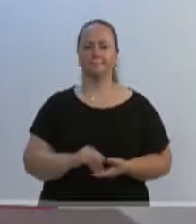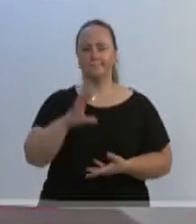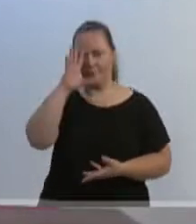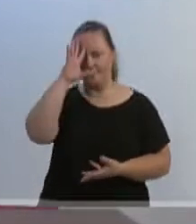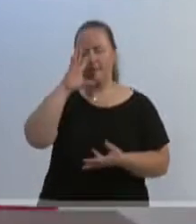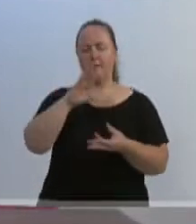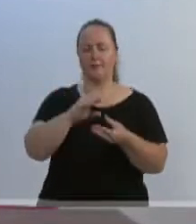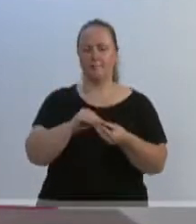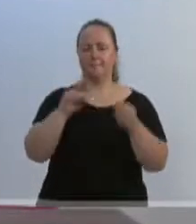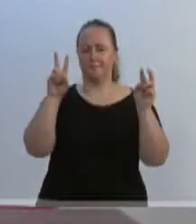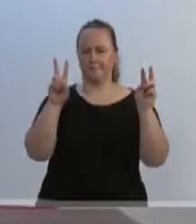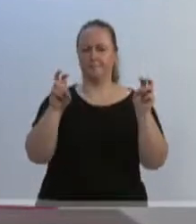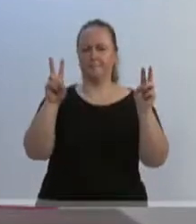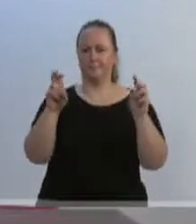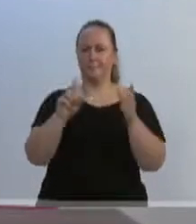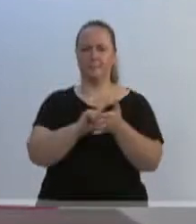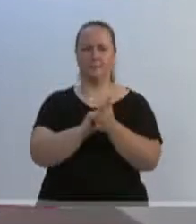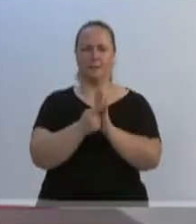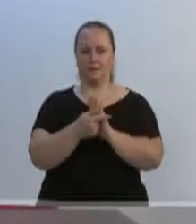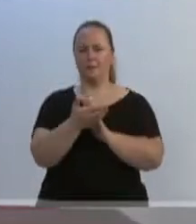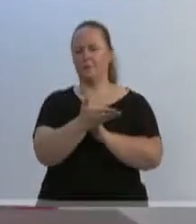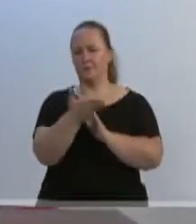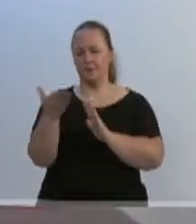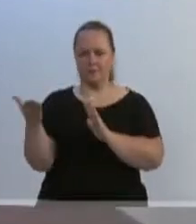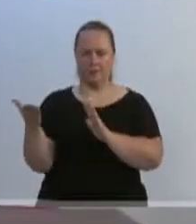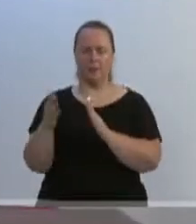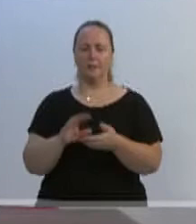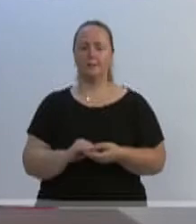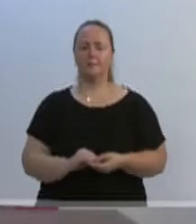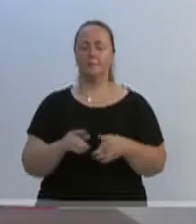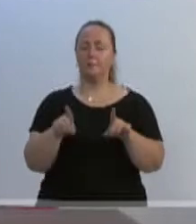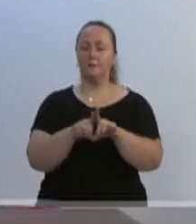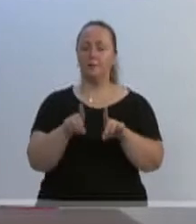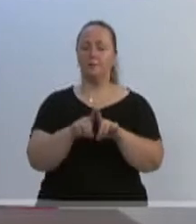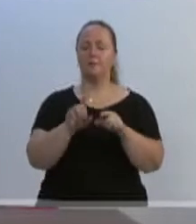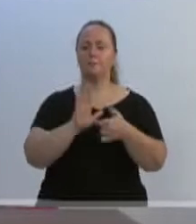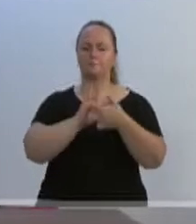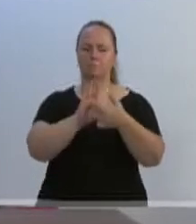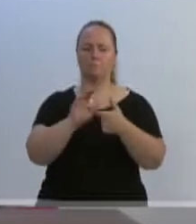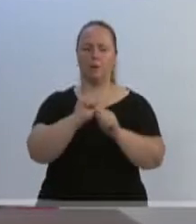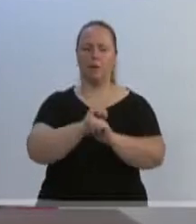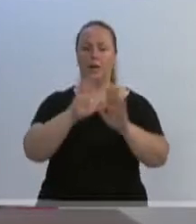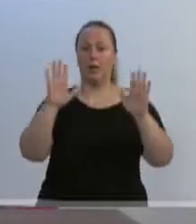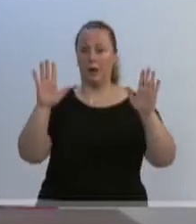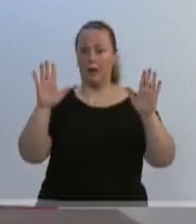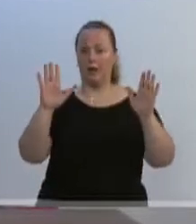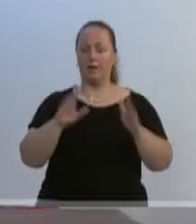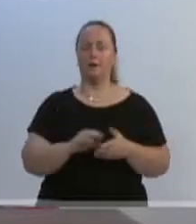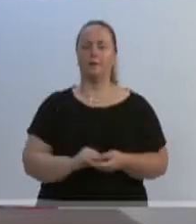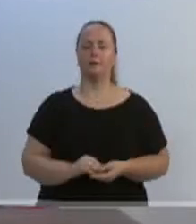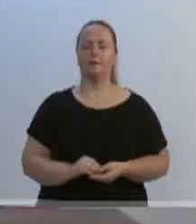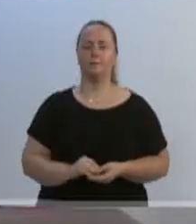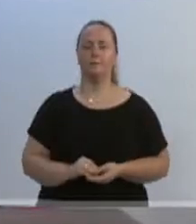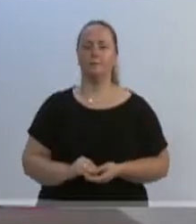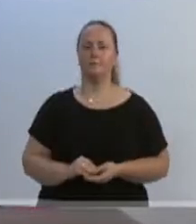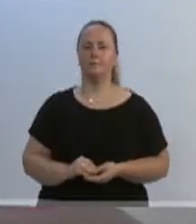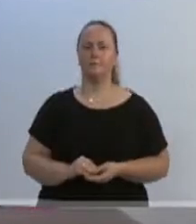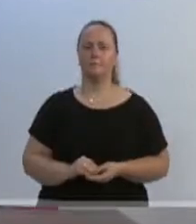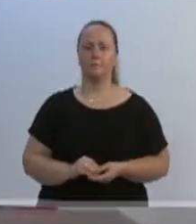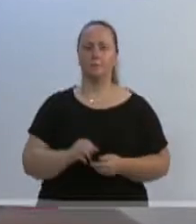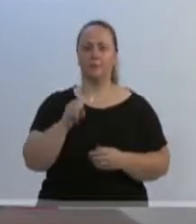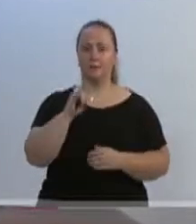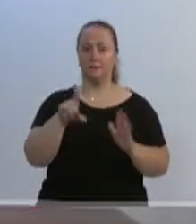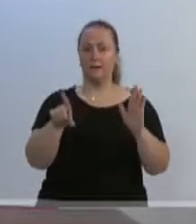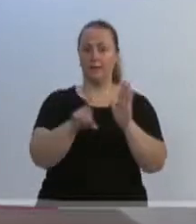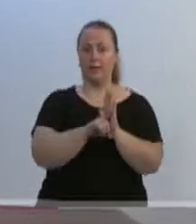concluindo a temática levantada por Vossa Excelência, e aí eu quero deixar bem claro, quando alguém não entende que a legislação